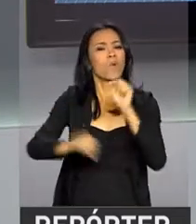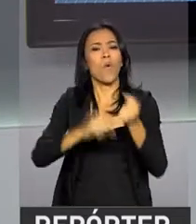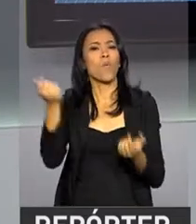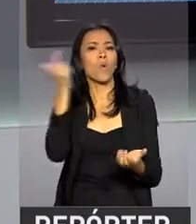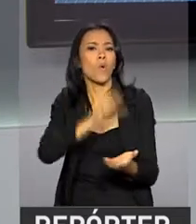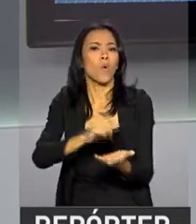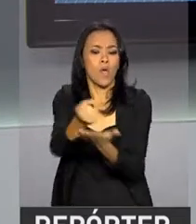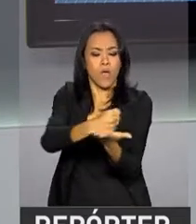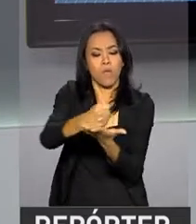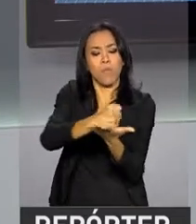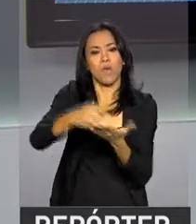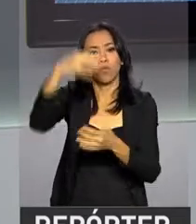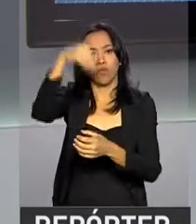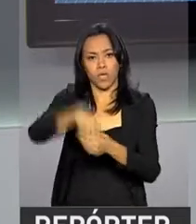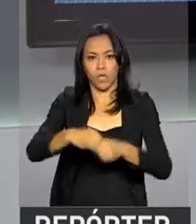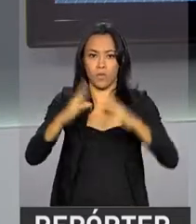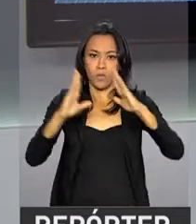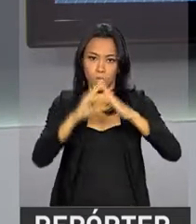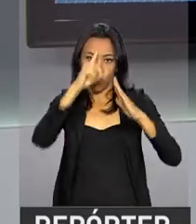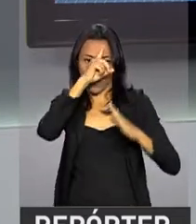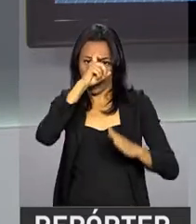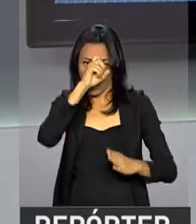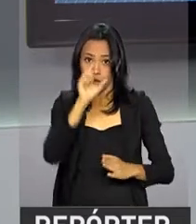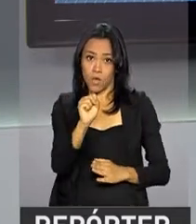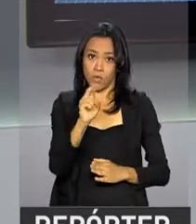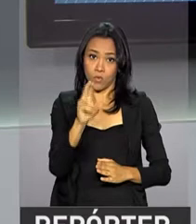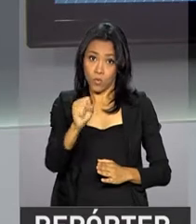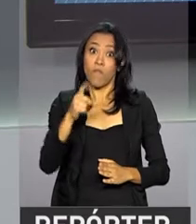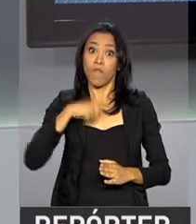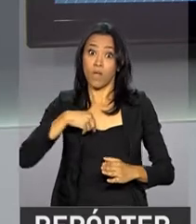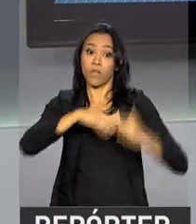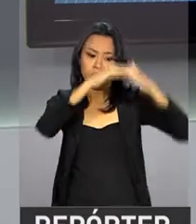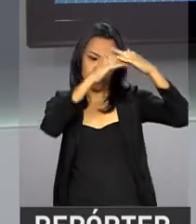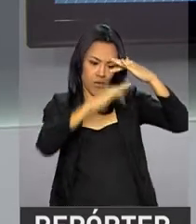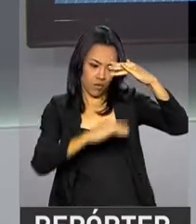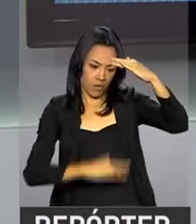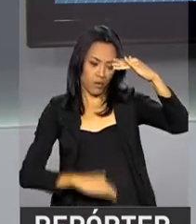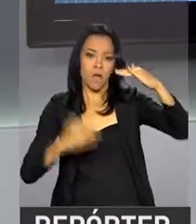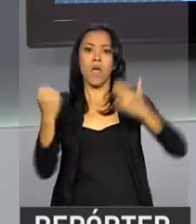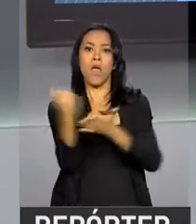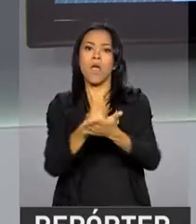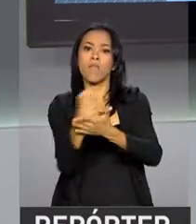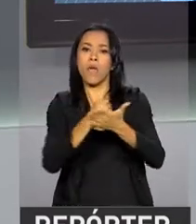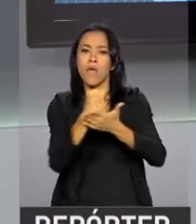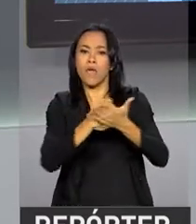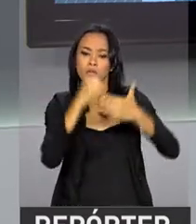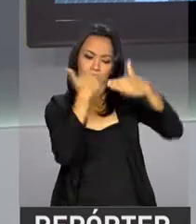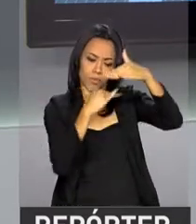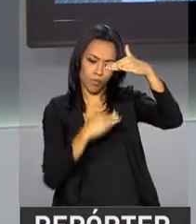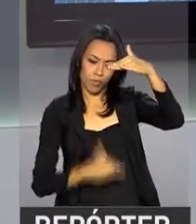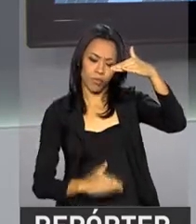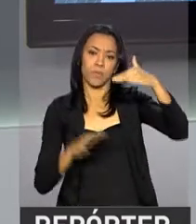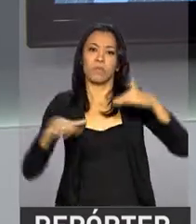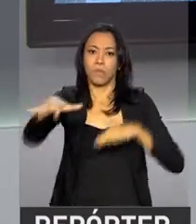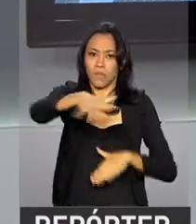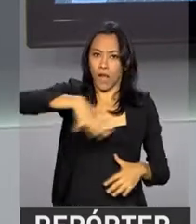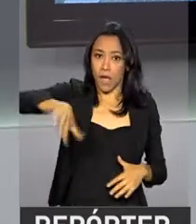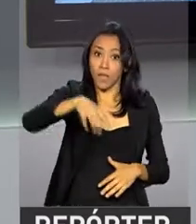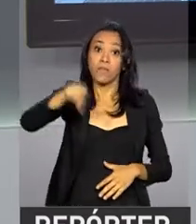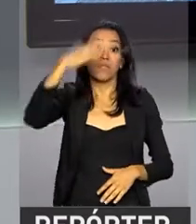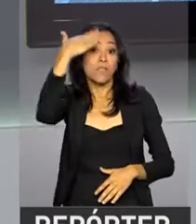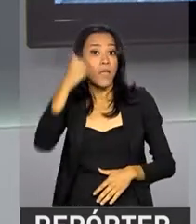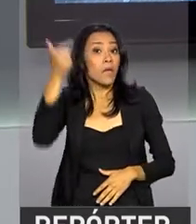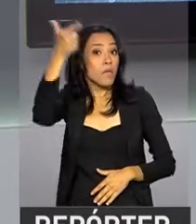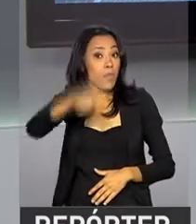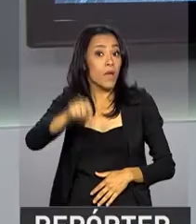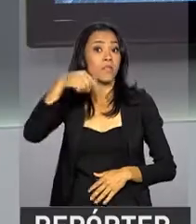no Sistema Único de Saúde. Será lançada uma lista de medicamentos essenciais para assistência hospitalar e oncológica. Saiba mais